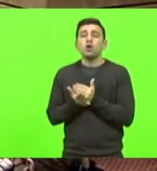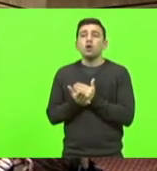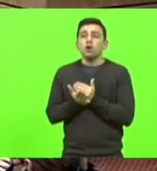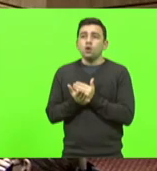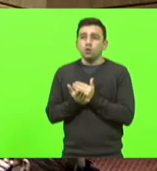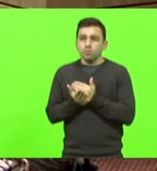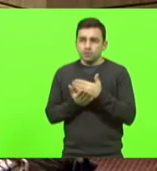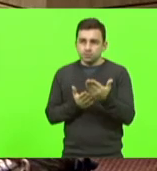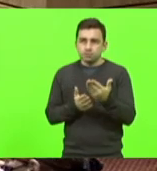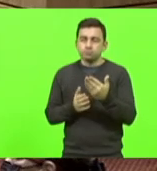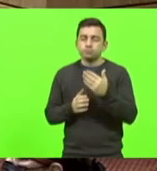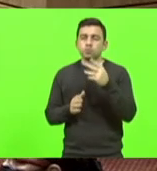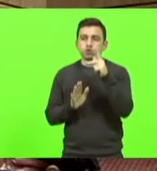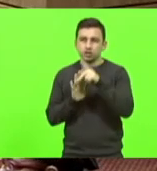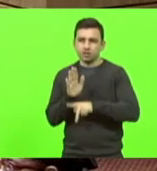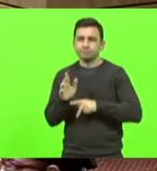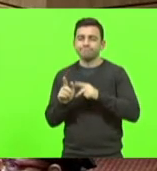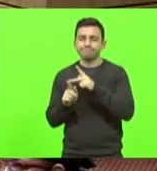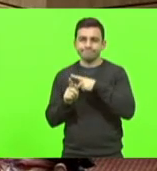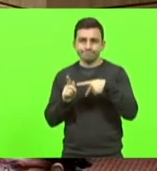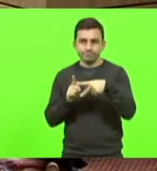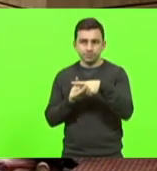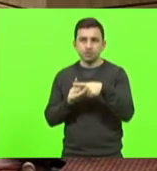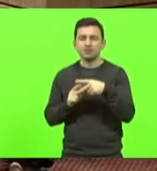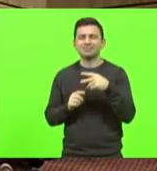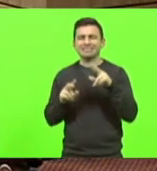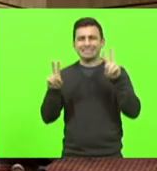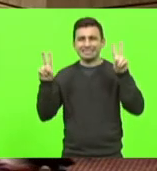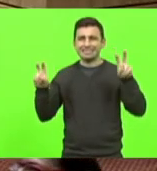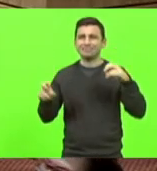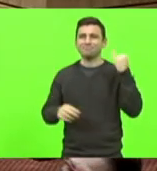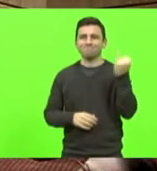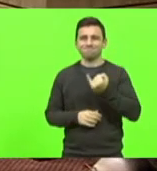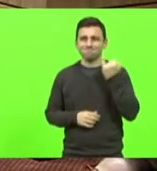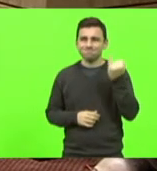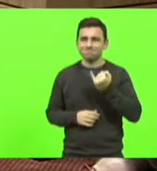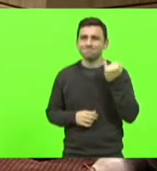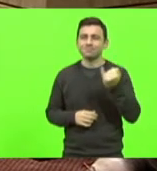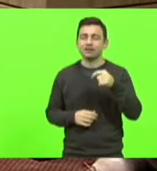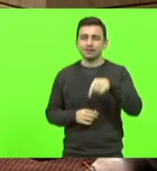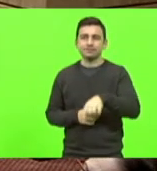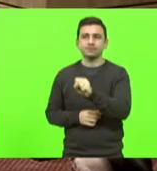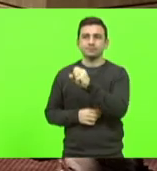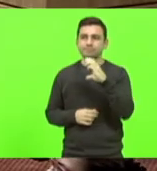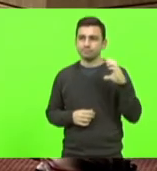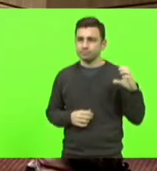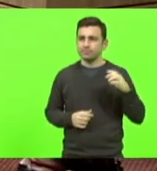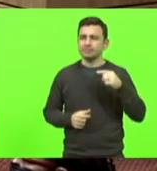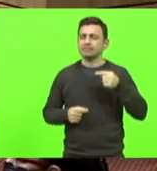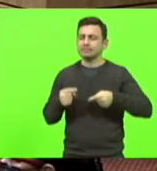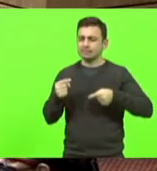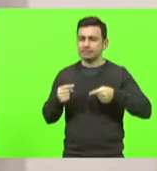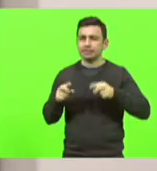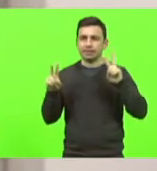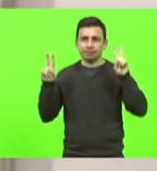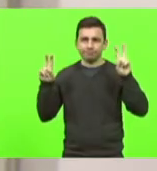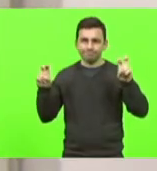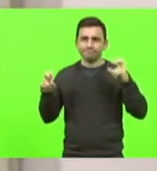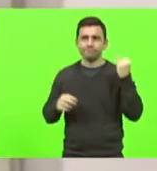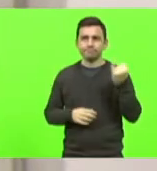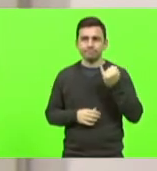Previdência apostou nesta casa essa matéria tão importante para Santa Catarina tema de muita relevância